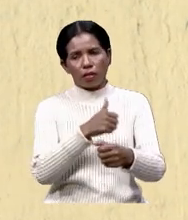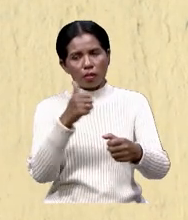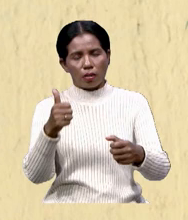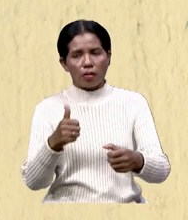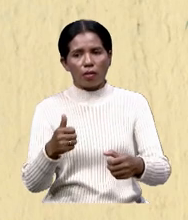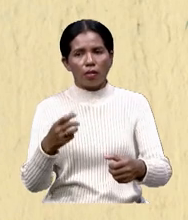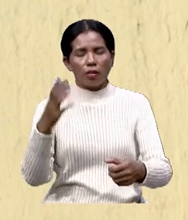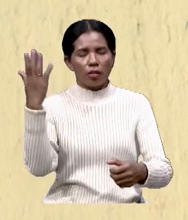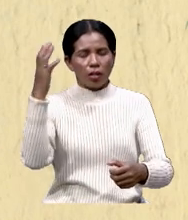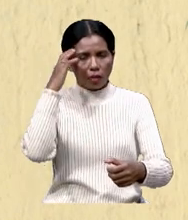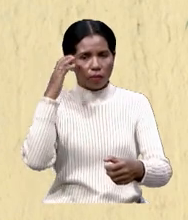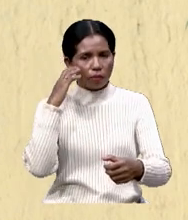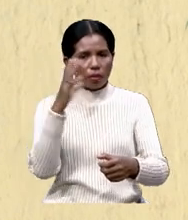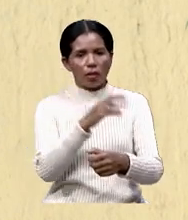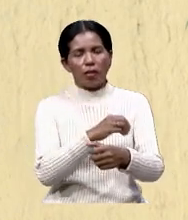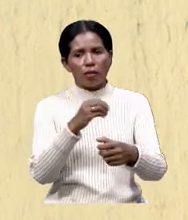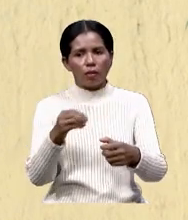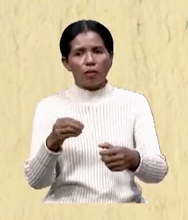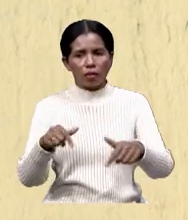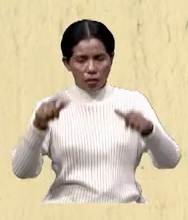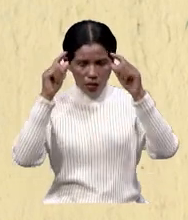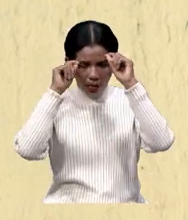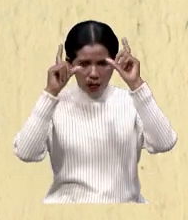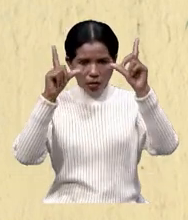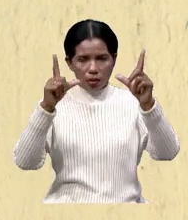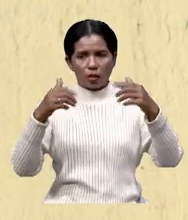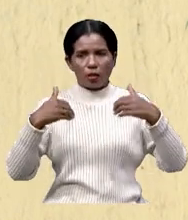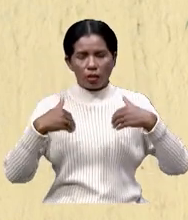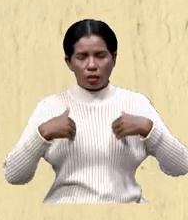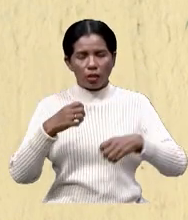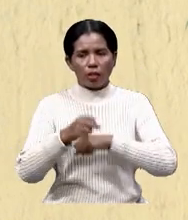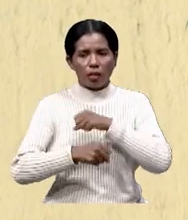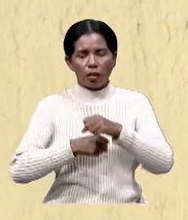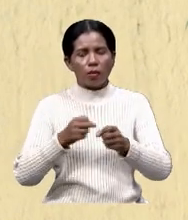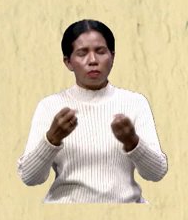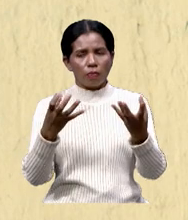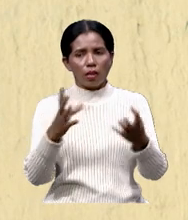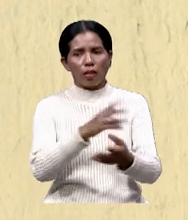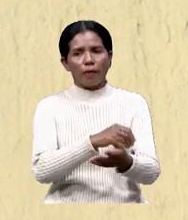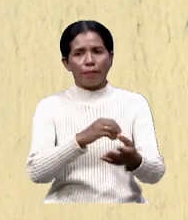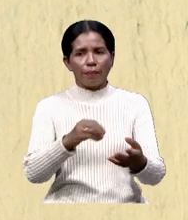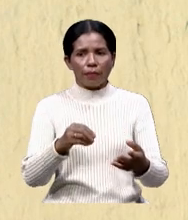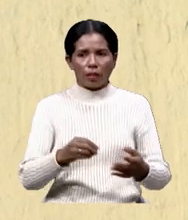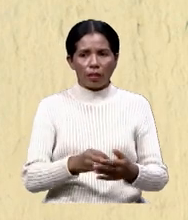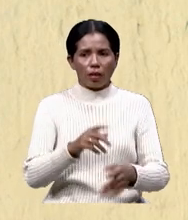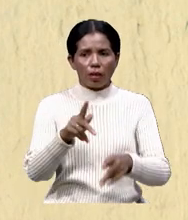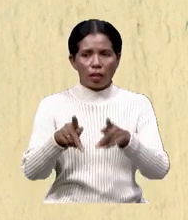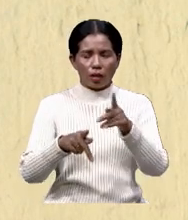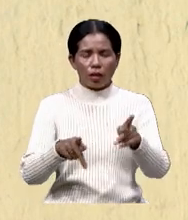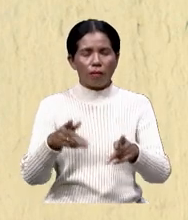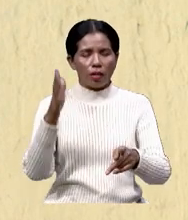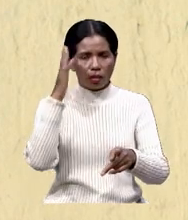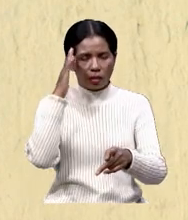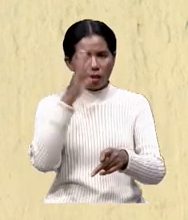a África e a Timor-Leste, Mós, e o sofrimento para aqui, o povo colonial, não